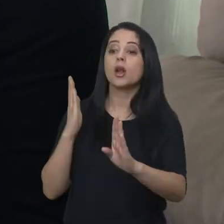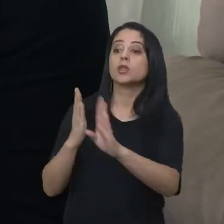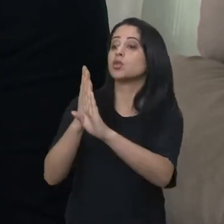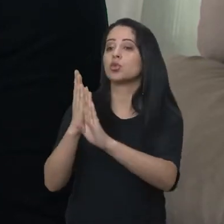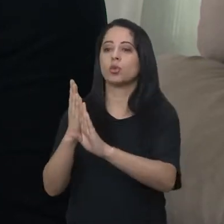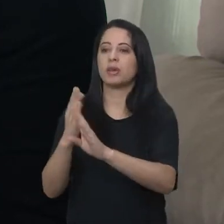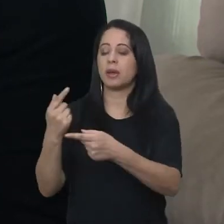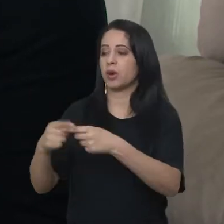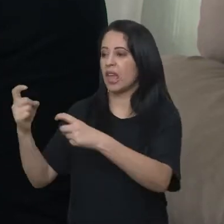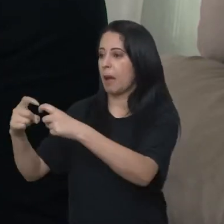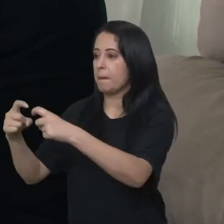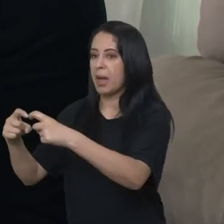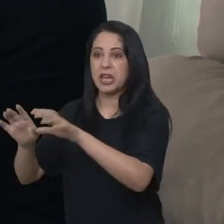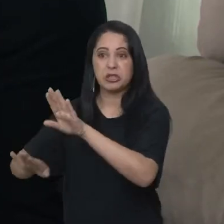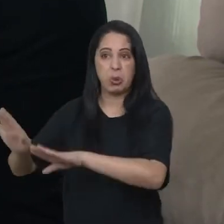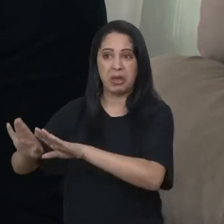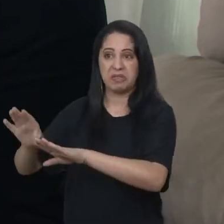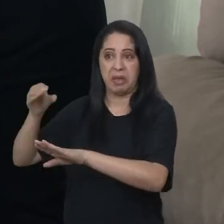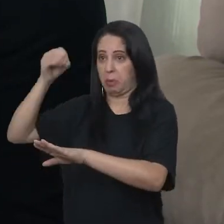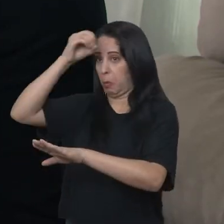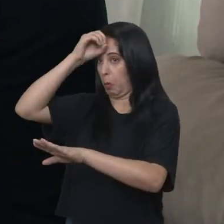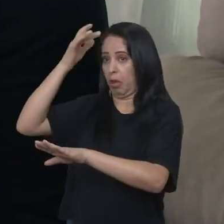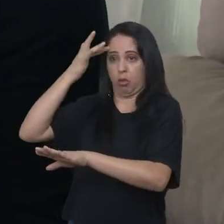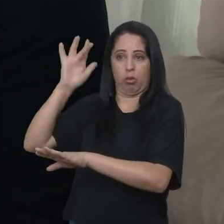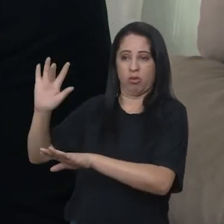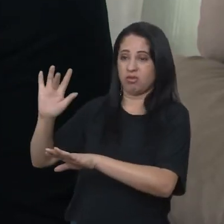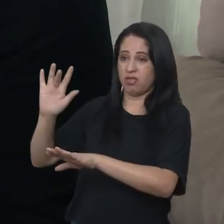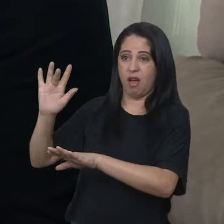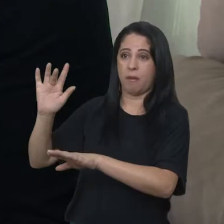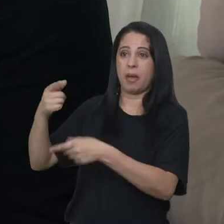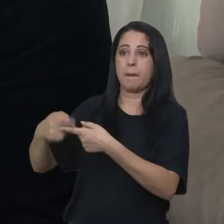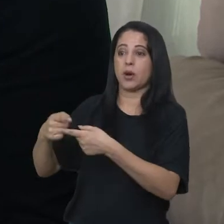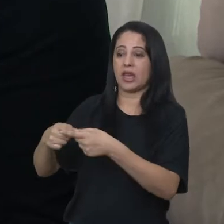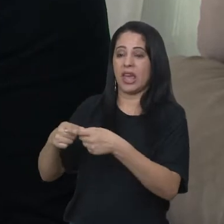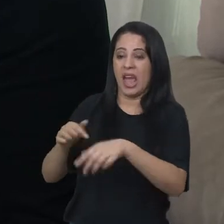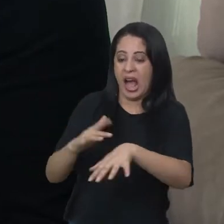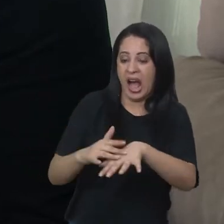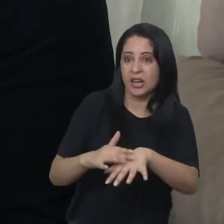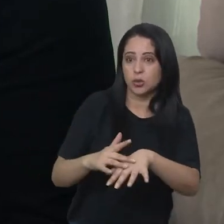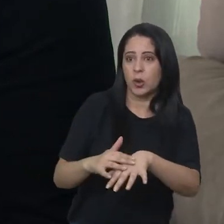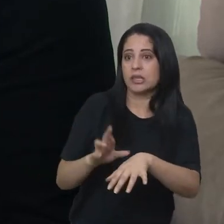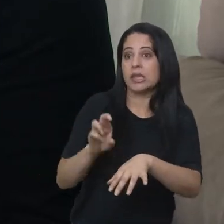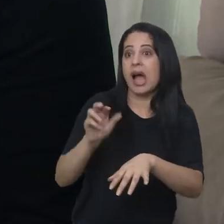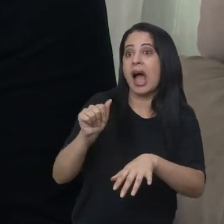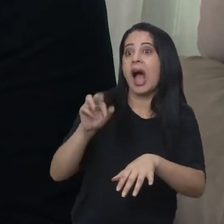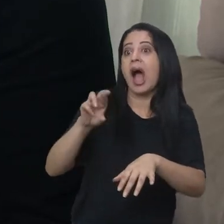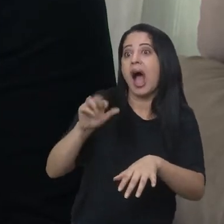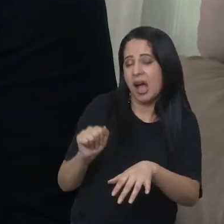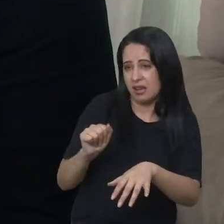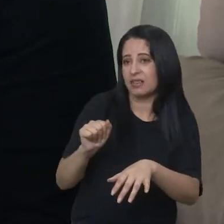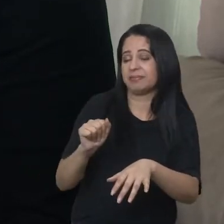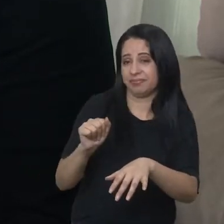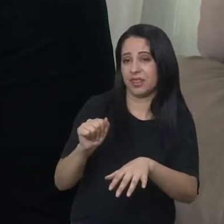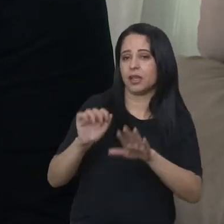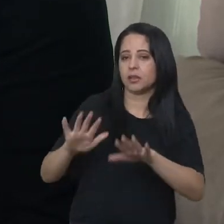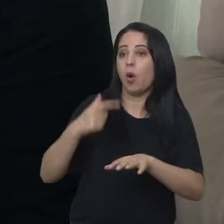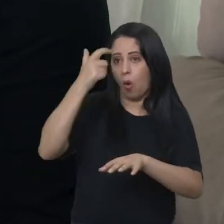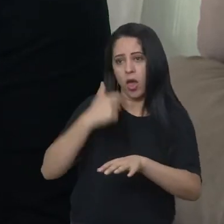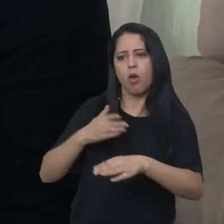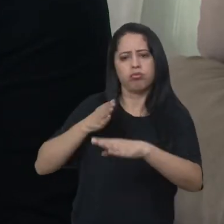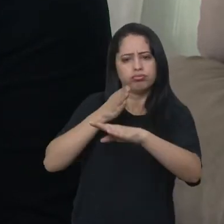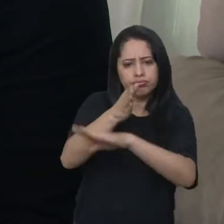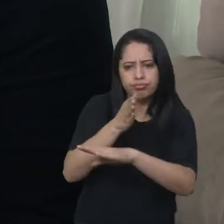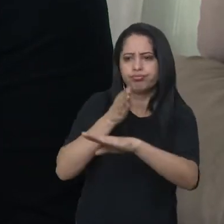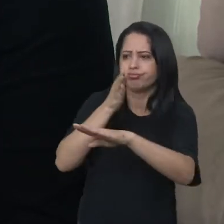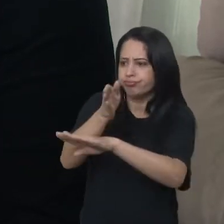demorado, né? Não são todos os médicos que estão preparados, não é muito difundido, né? Por ser uma doença rara, não é muito conhecida. Então eu passei por